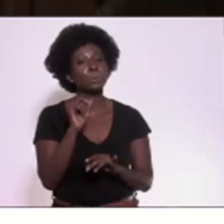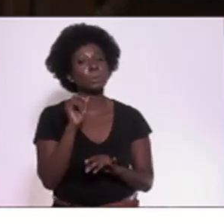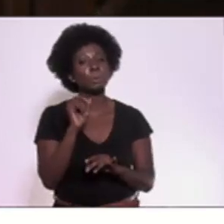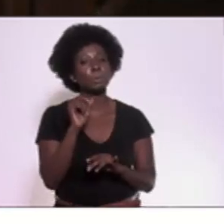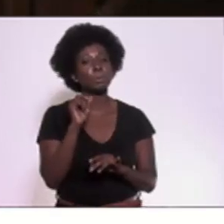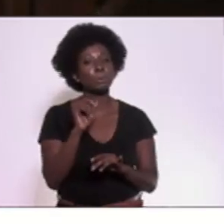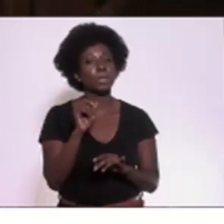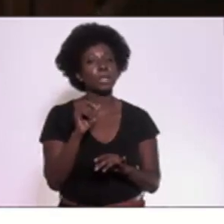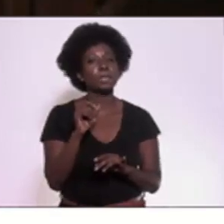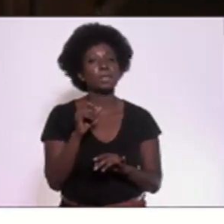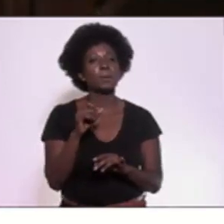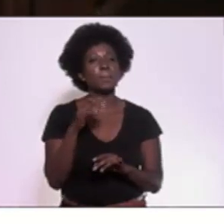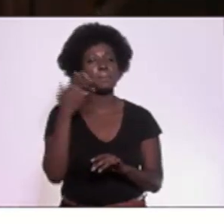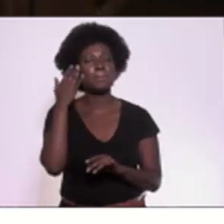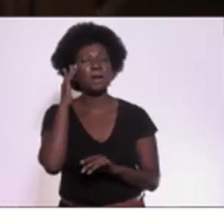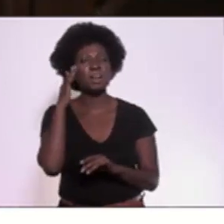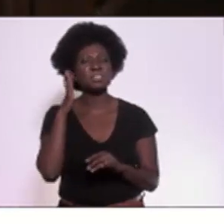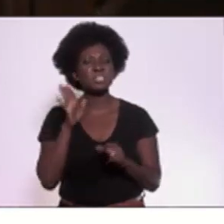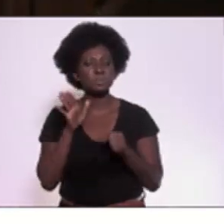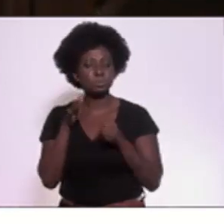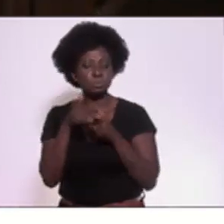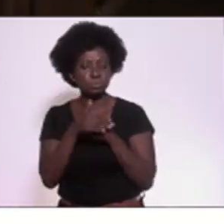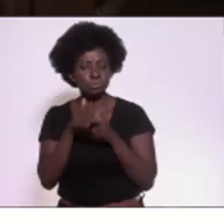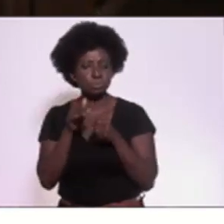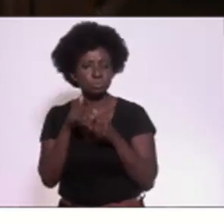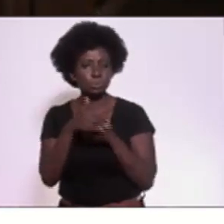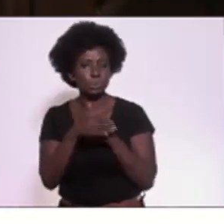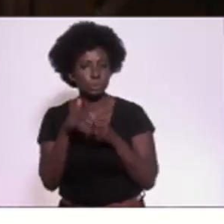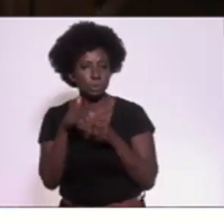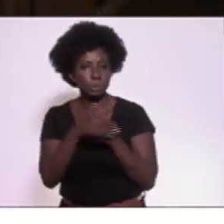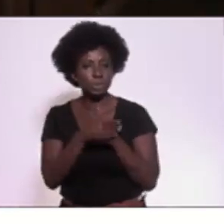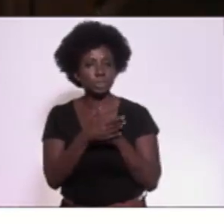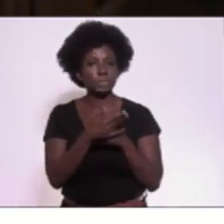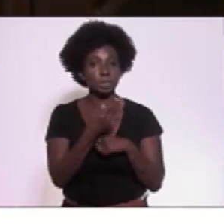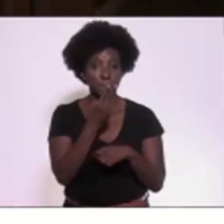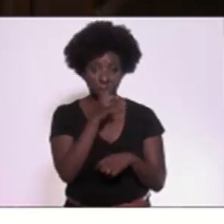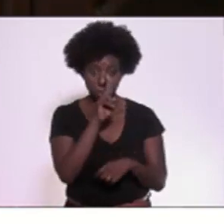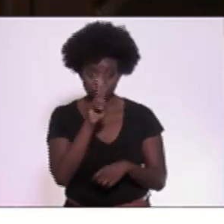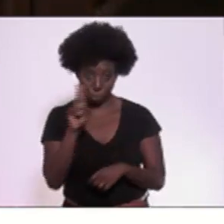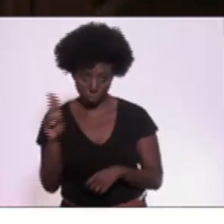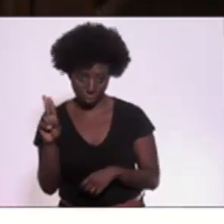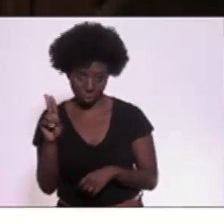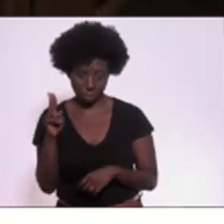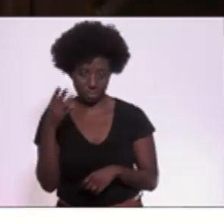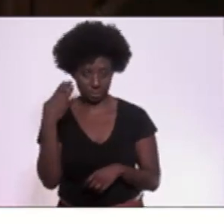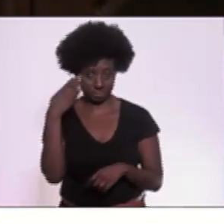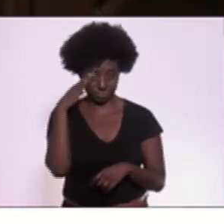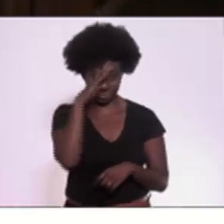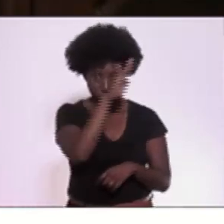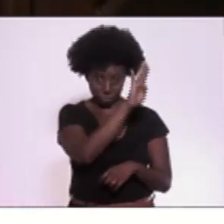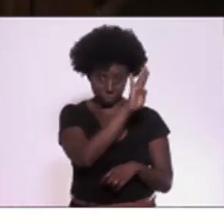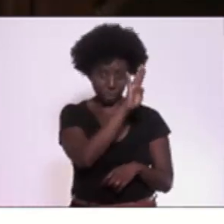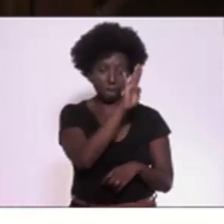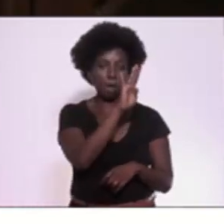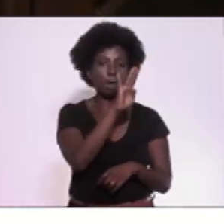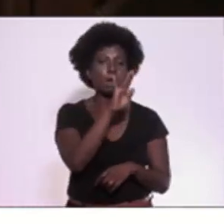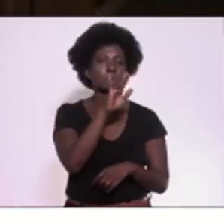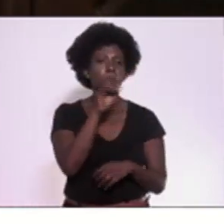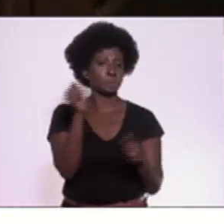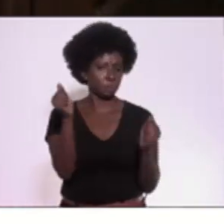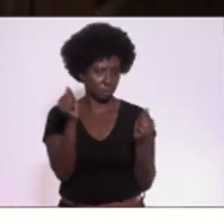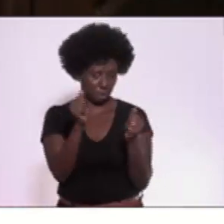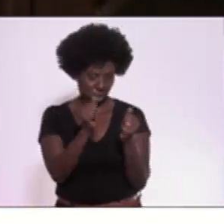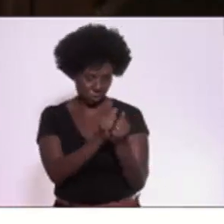obstruídas concretamente. A gente tem aí nomes desde o presidente da República, Jair Bolsonaro, envolvido